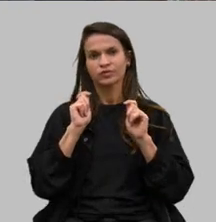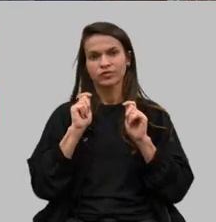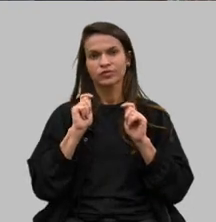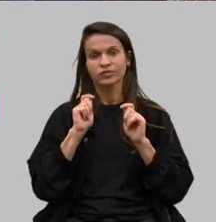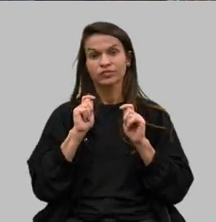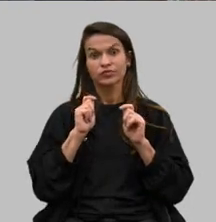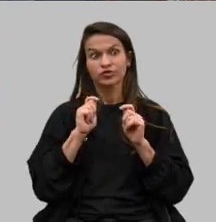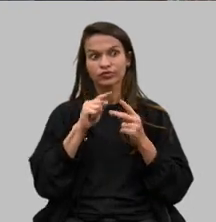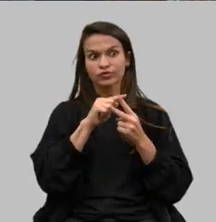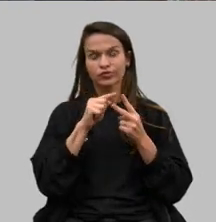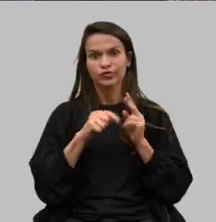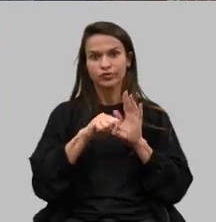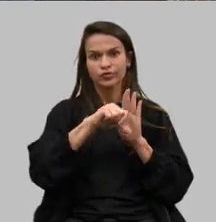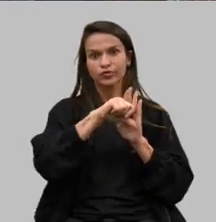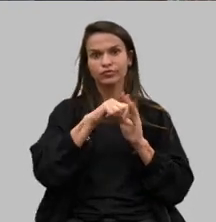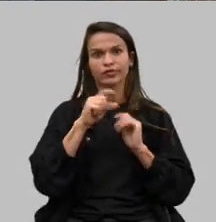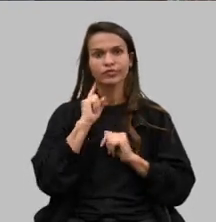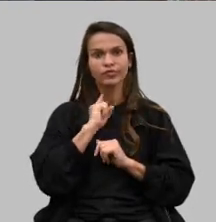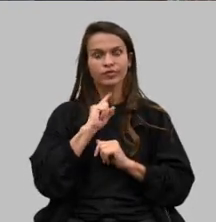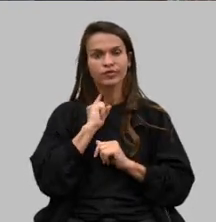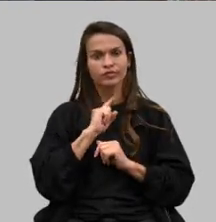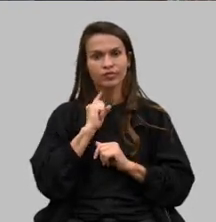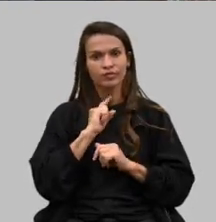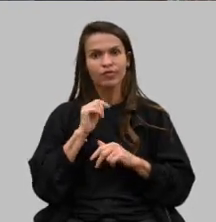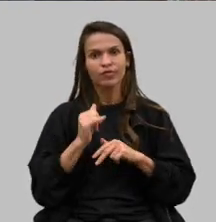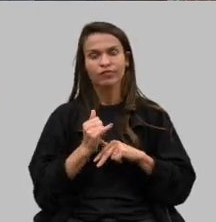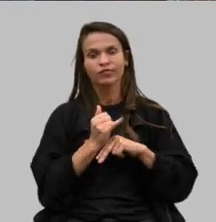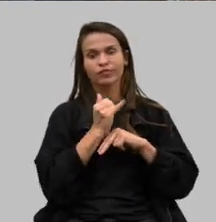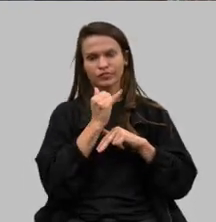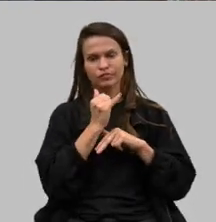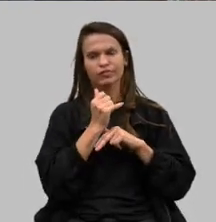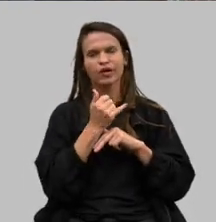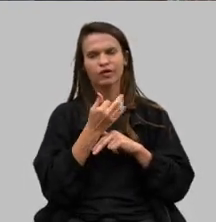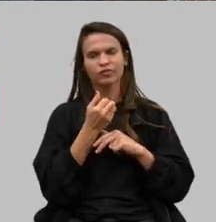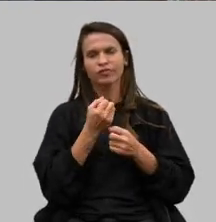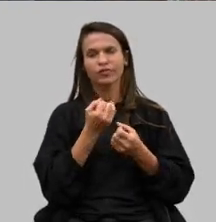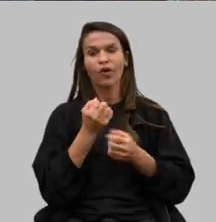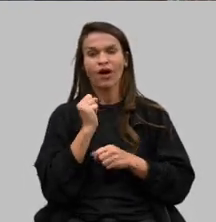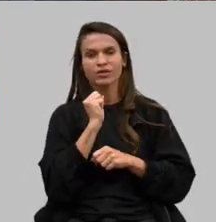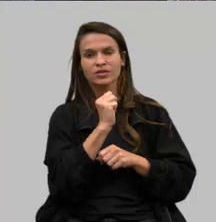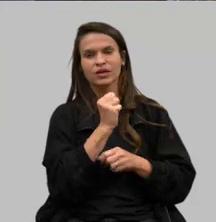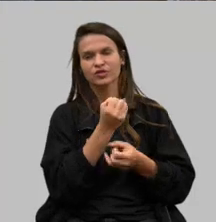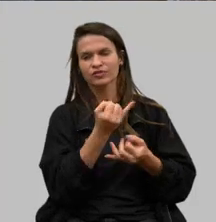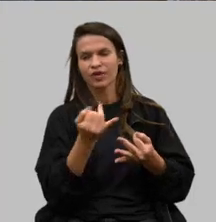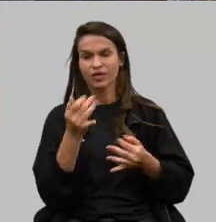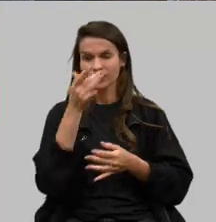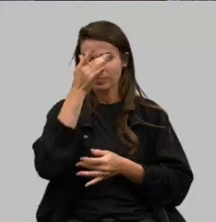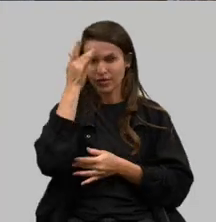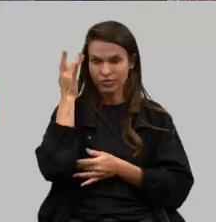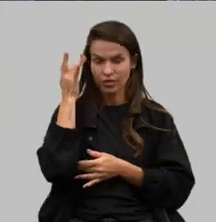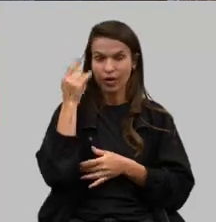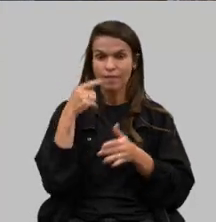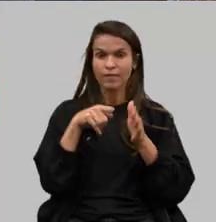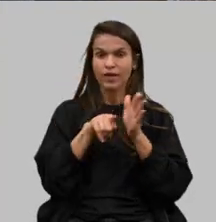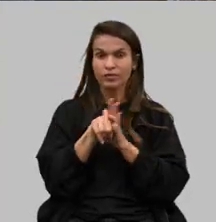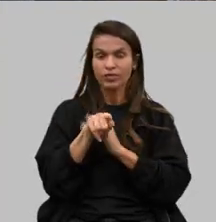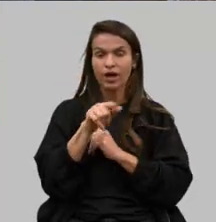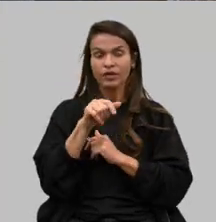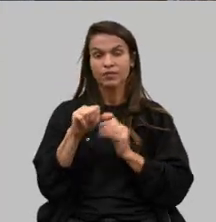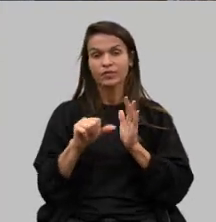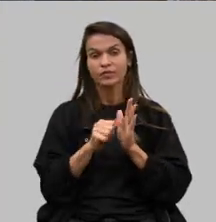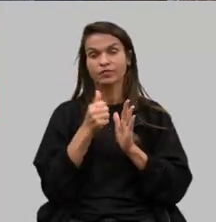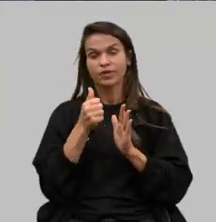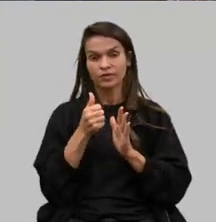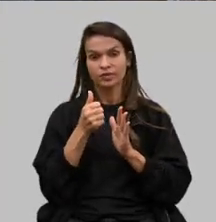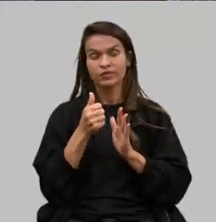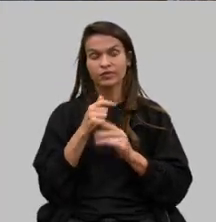crimes que Minas Gerais foi vítima com assassinato de centenas de pessoas Então minha pergunta é essa a primeira é essa